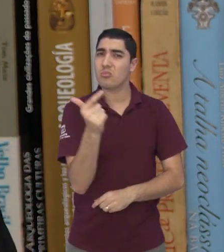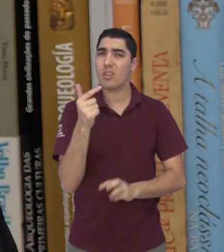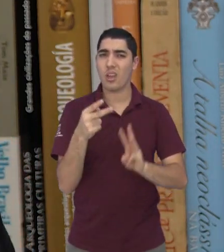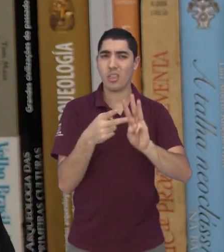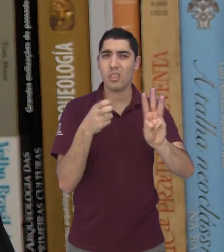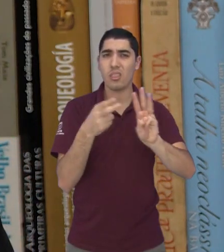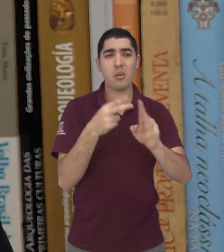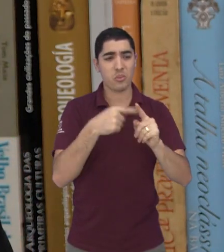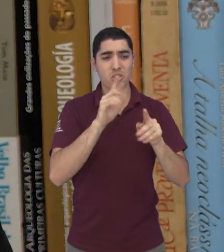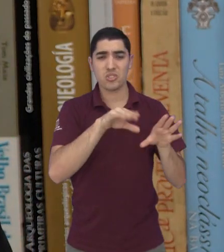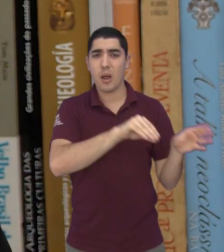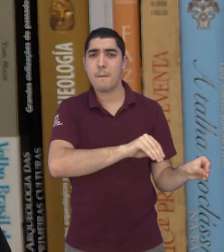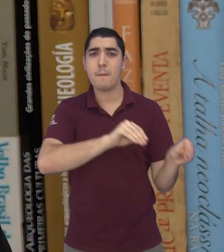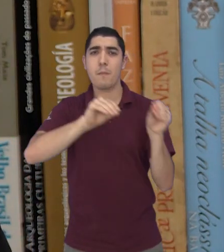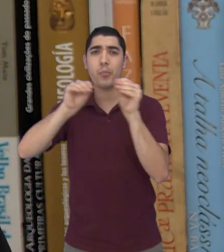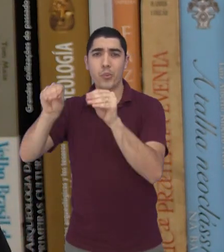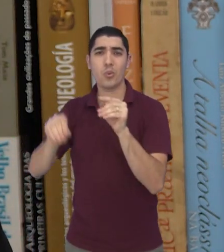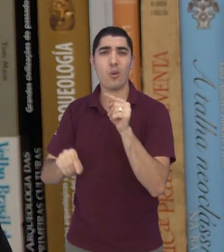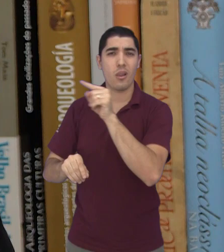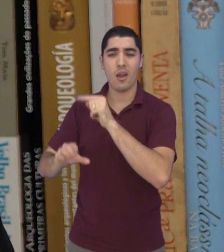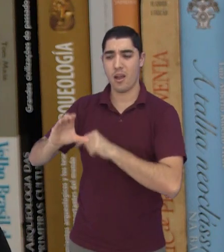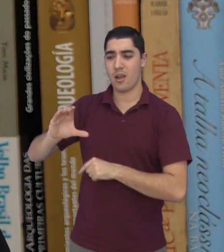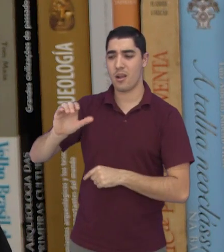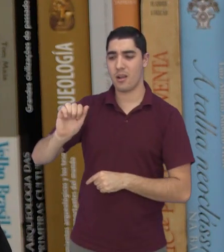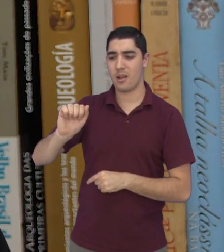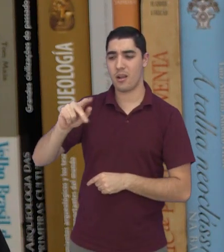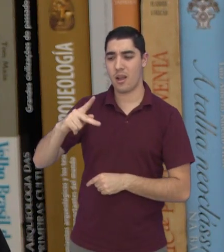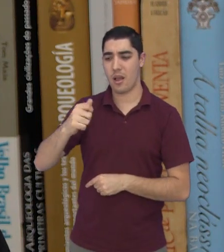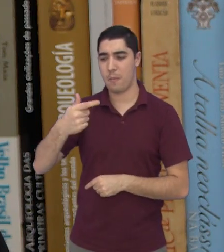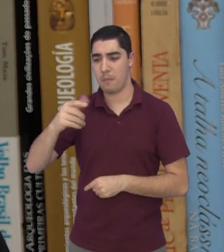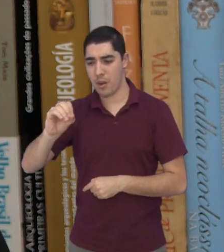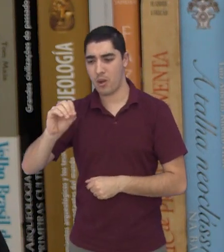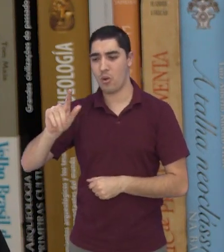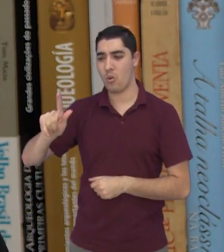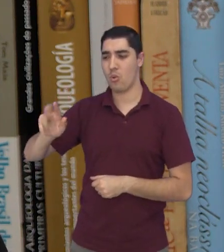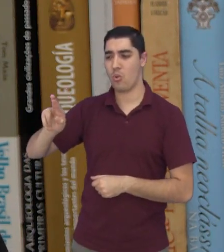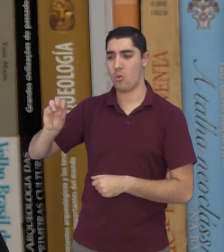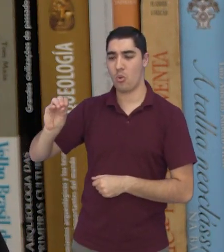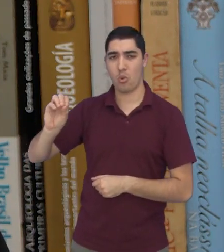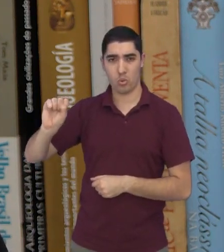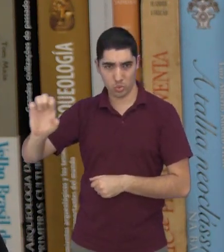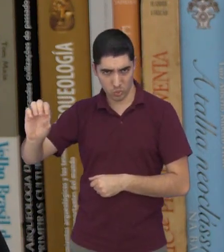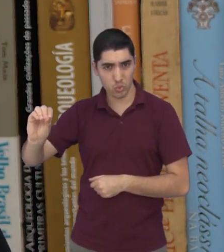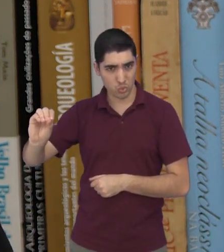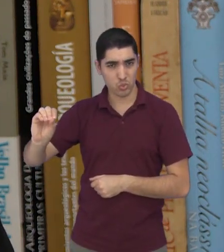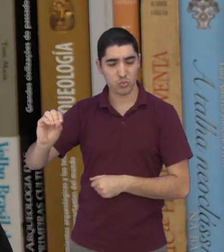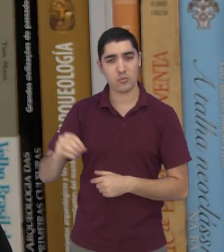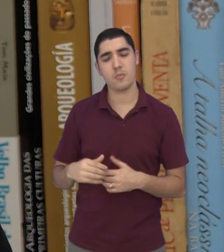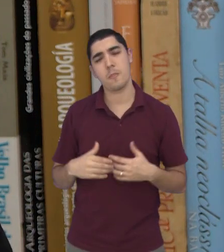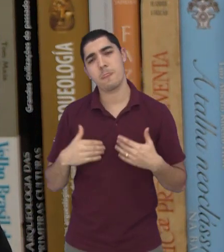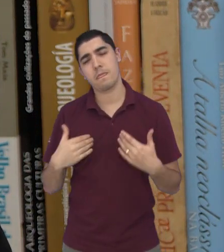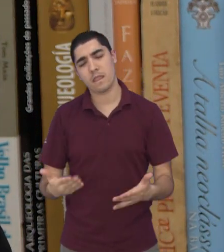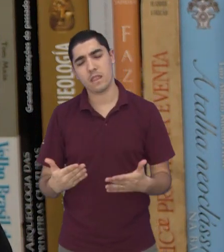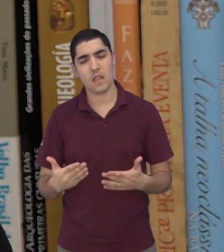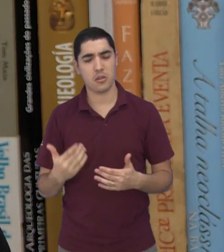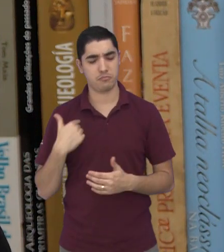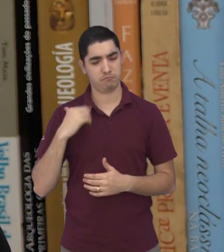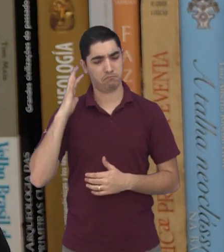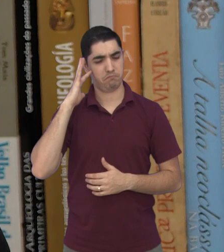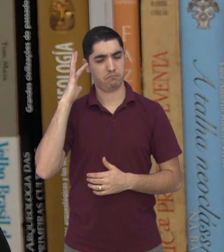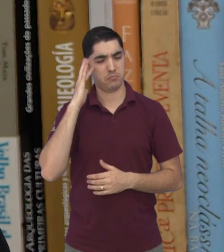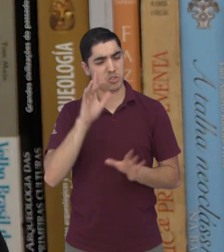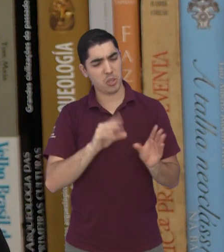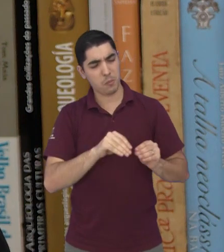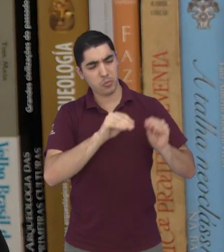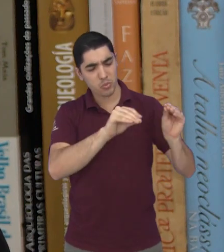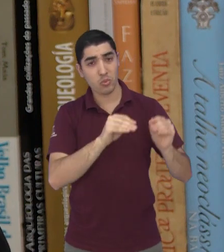sido transferidos para a região do Capão Grosso e zona leste de São José dos Campos, onde é Alto São José. Dos escravos,